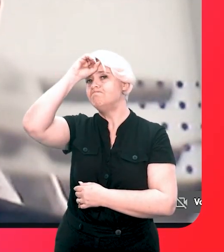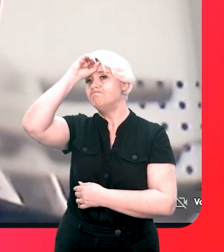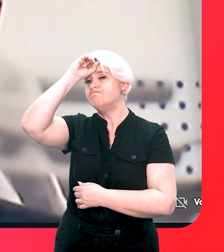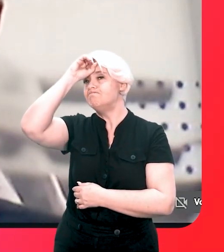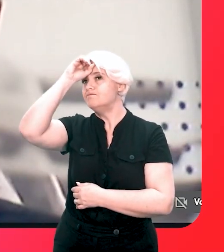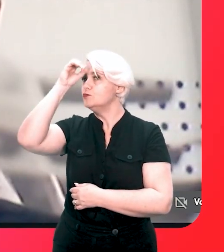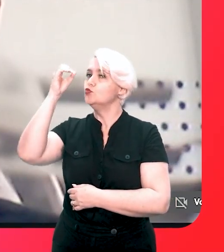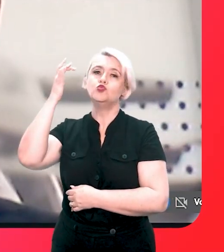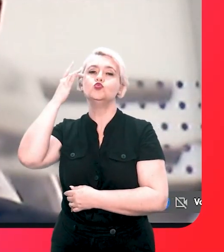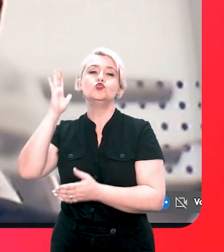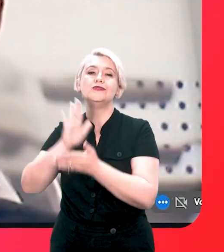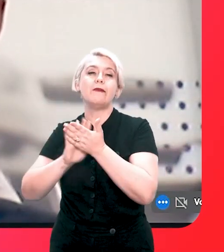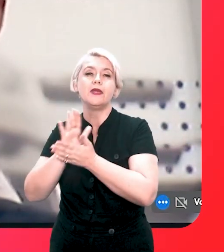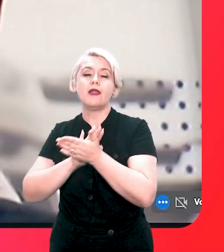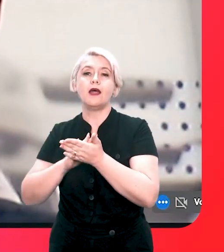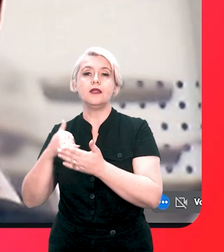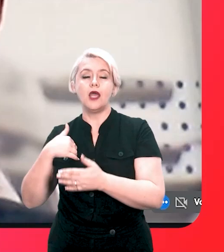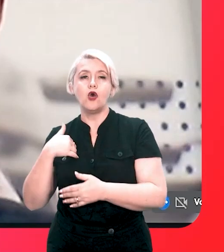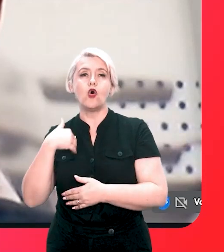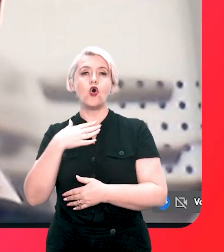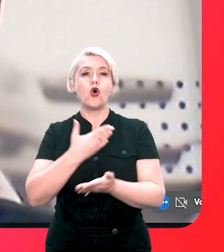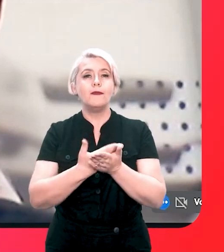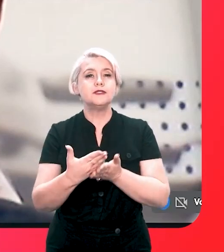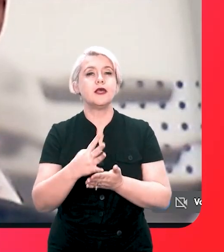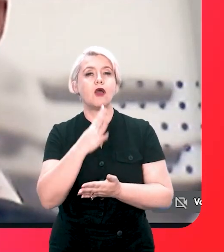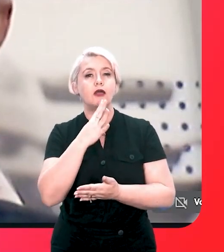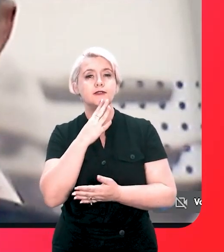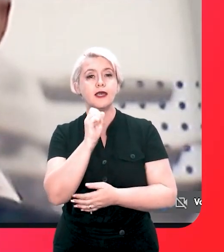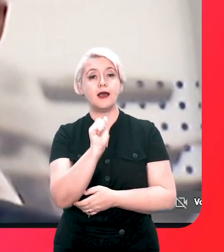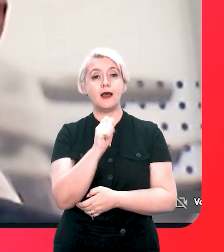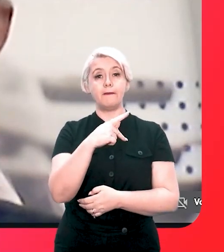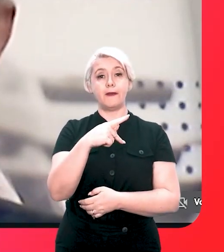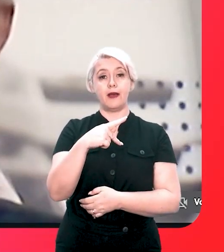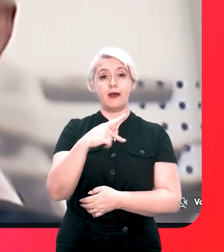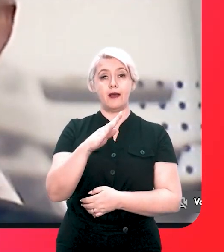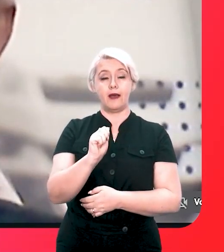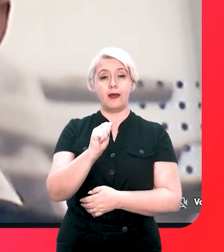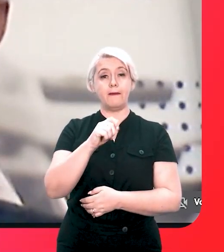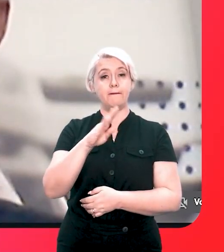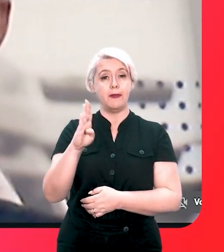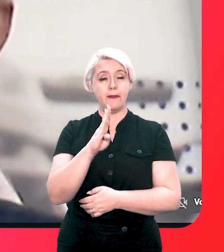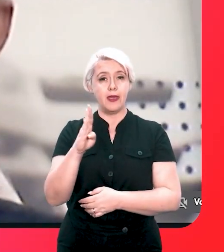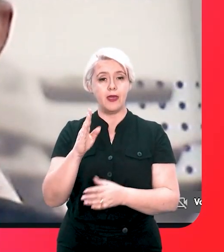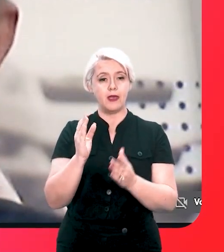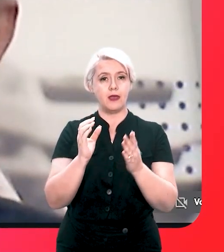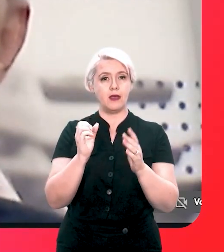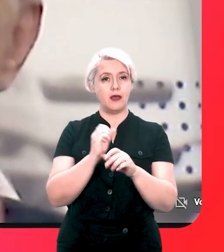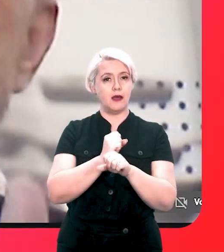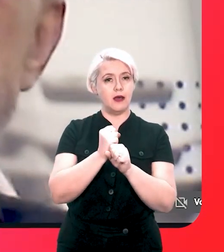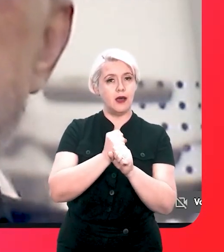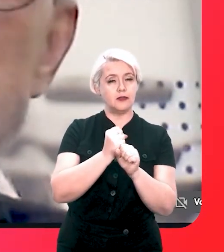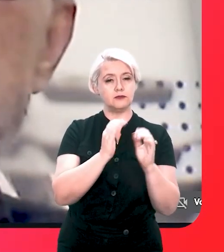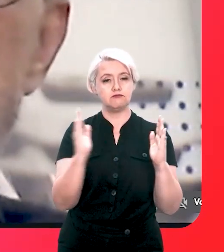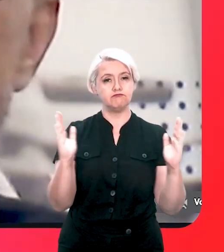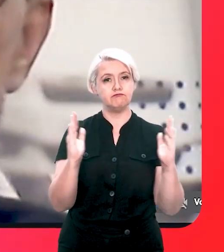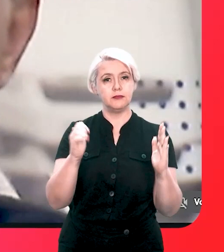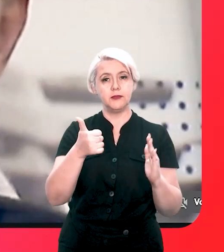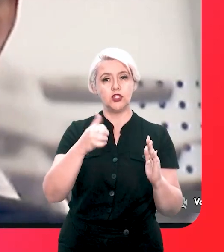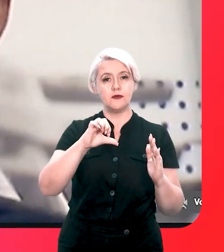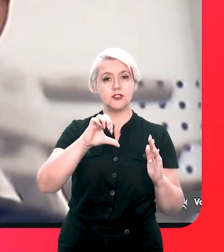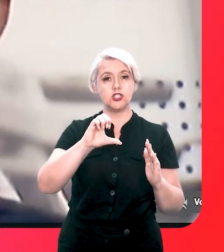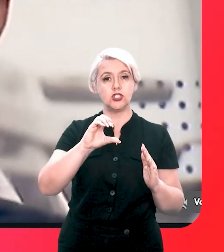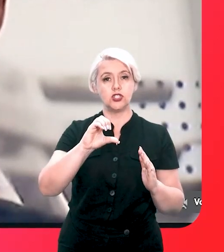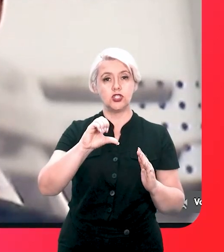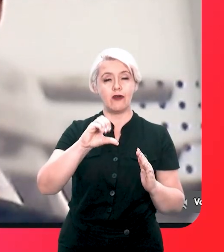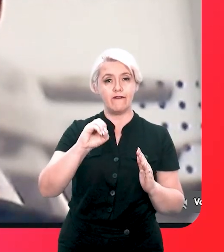conhecimento de APABB já na década de 90, que eu me lembro que eu sou associado da APABB antes dela existir lá no